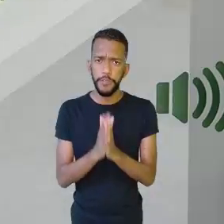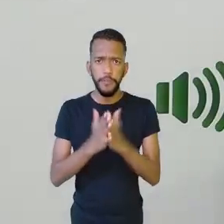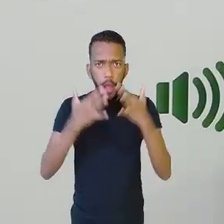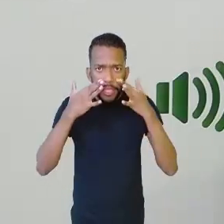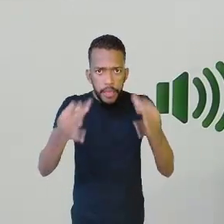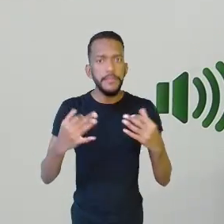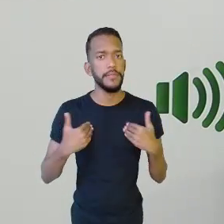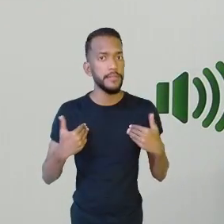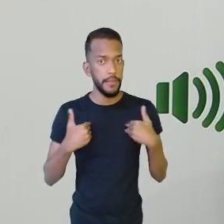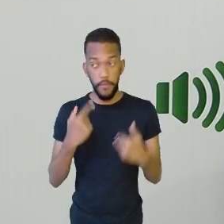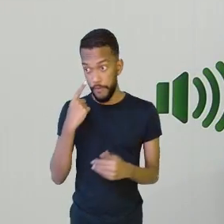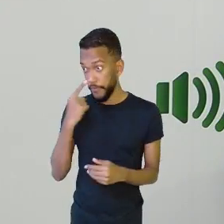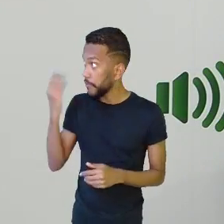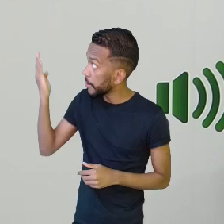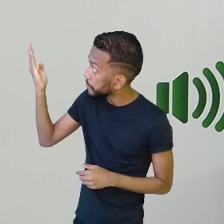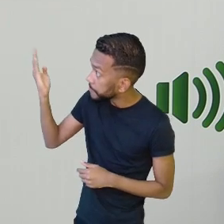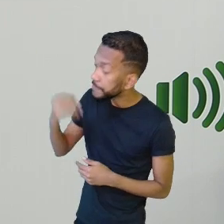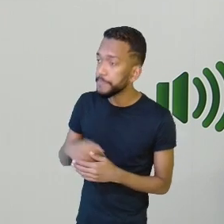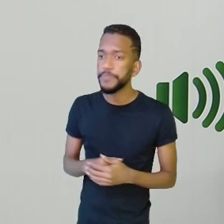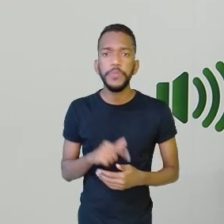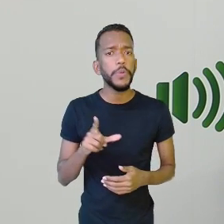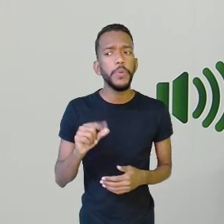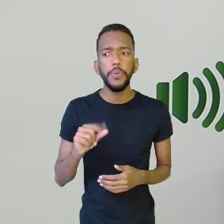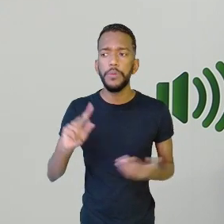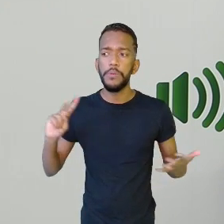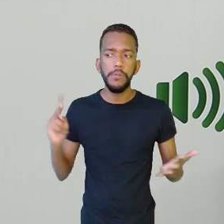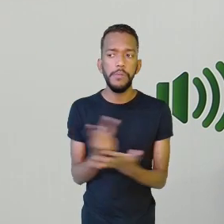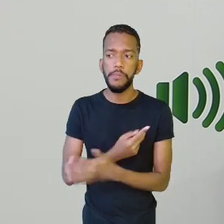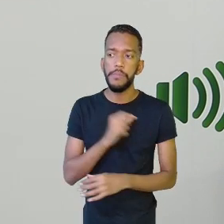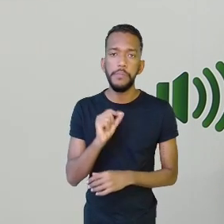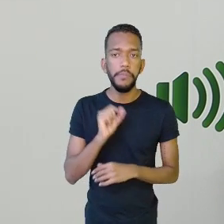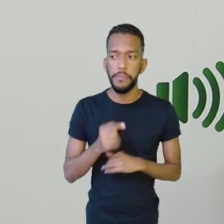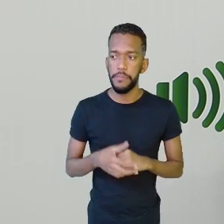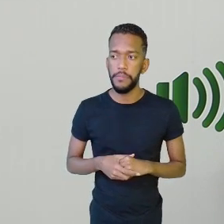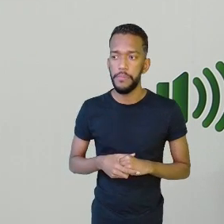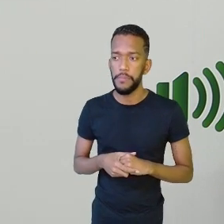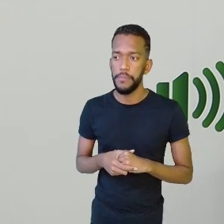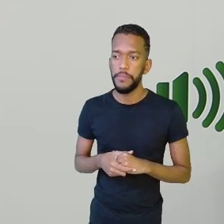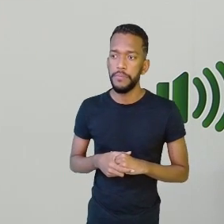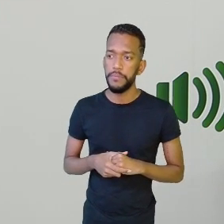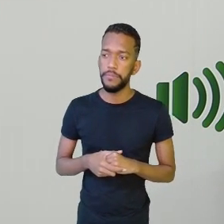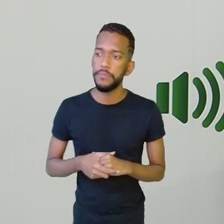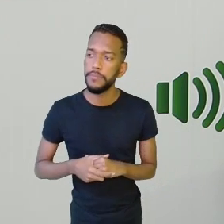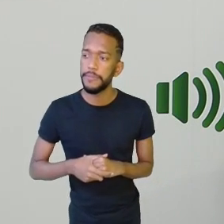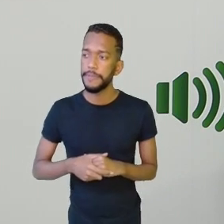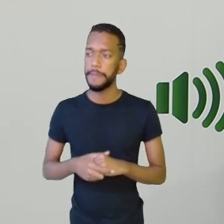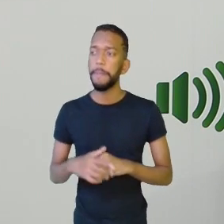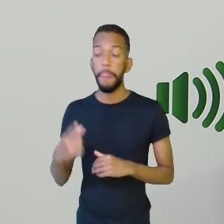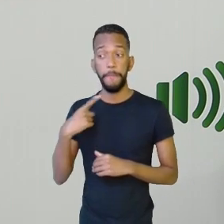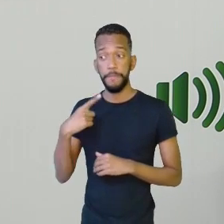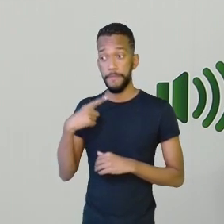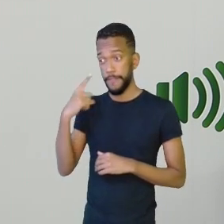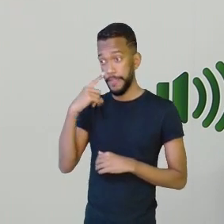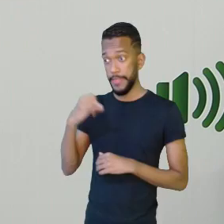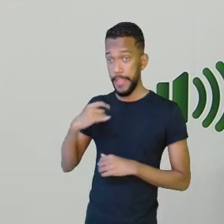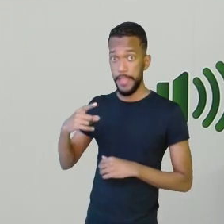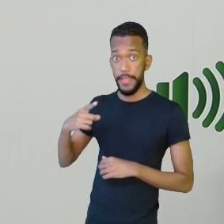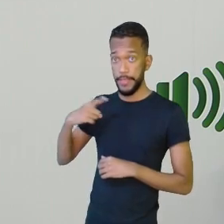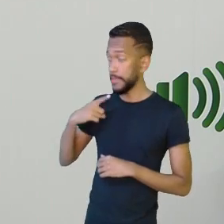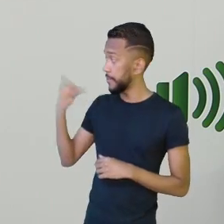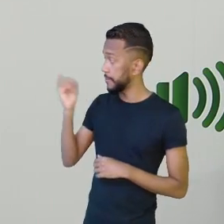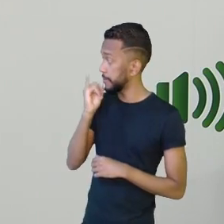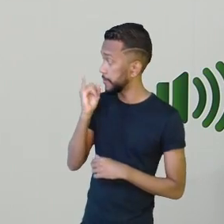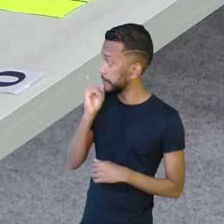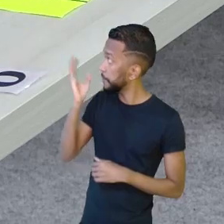só o que está acontecendo. Eu vou pegar esta representação que temos aqui, que é